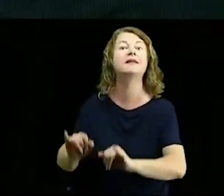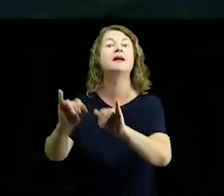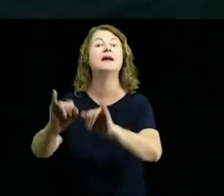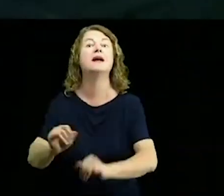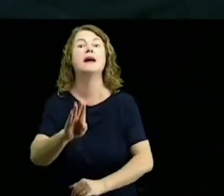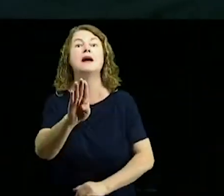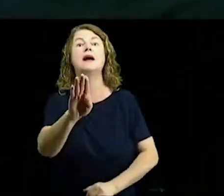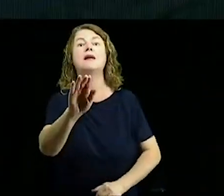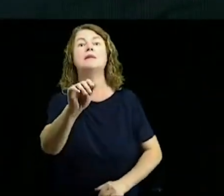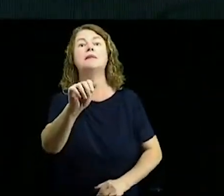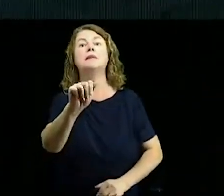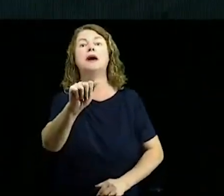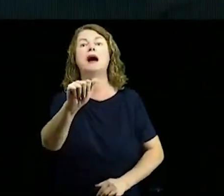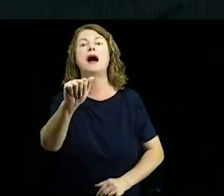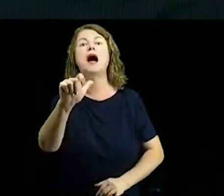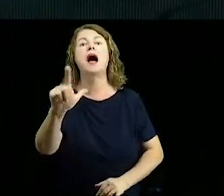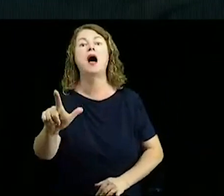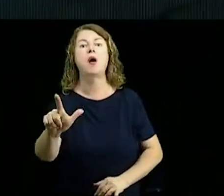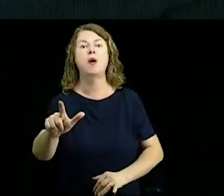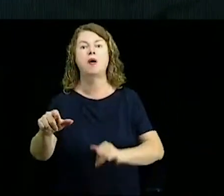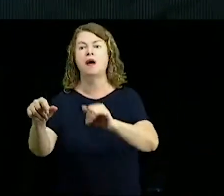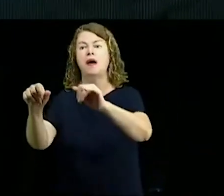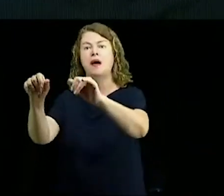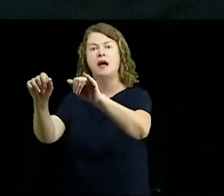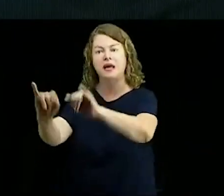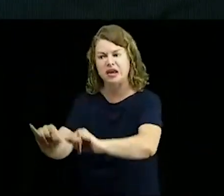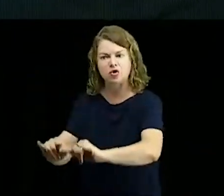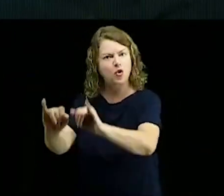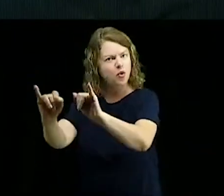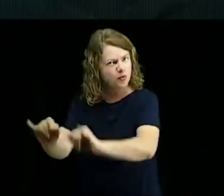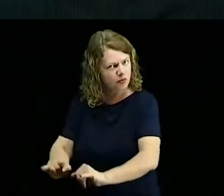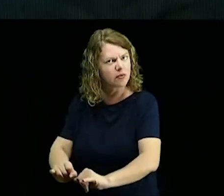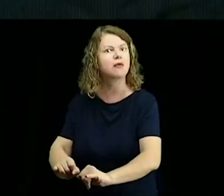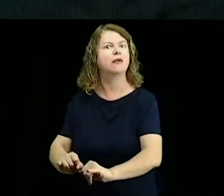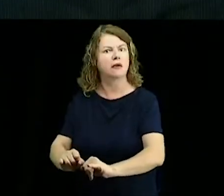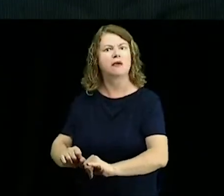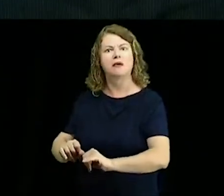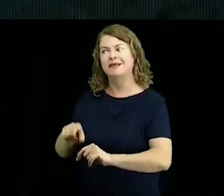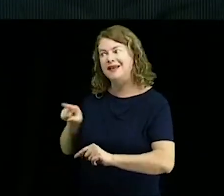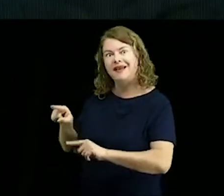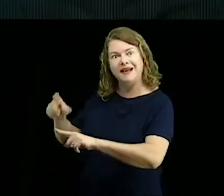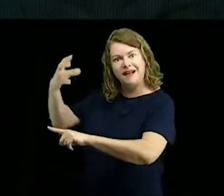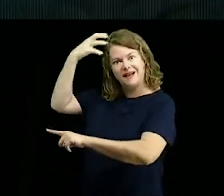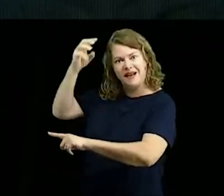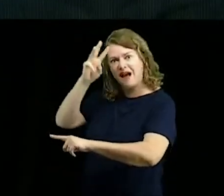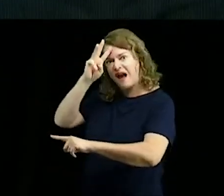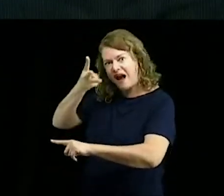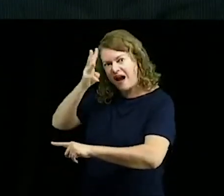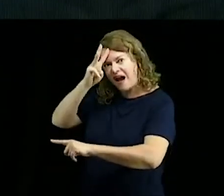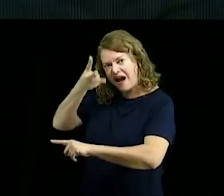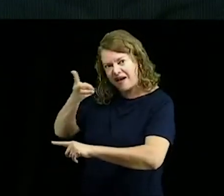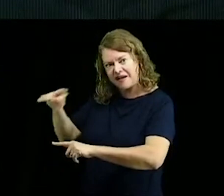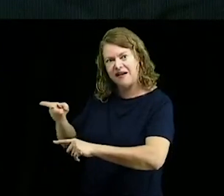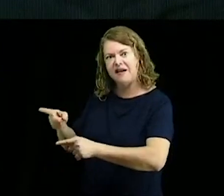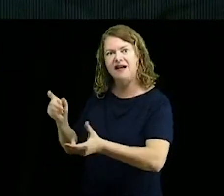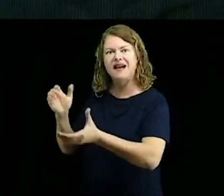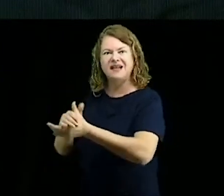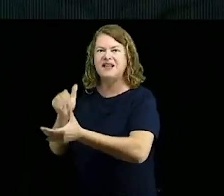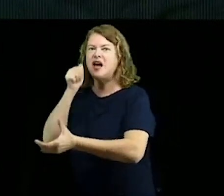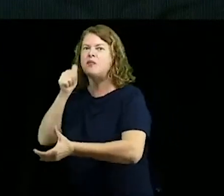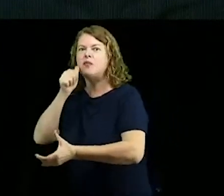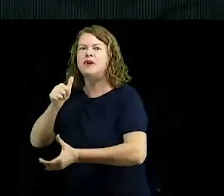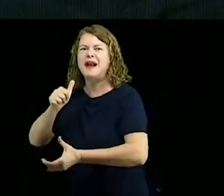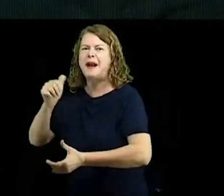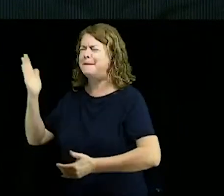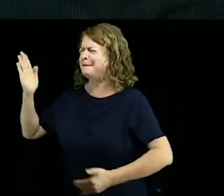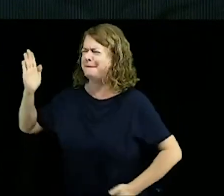adorada como um grande ídolo nos tempos desse homem chamado Acabe, que era casado com uma rainha muito má, chamada